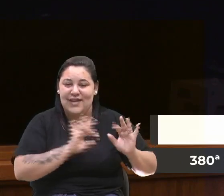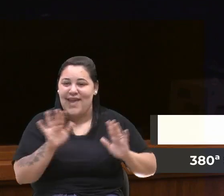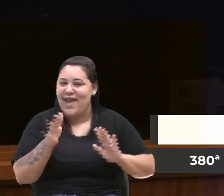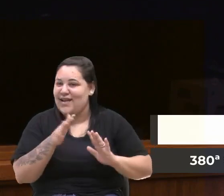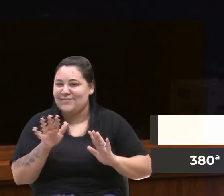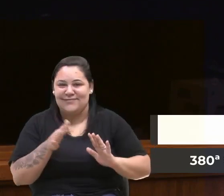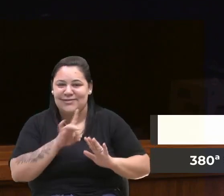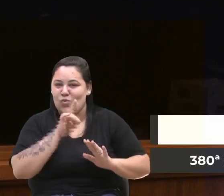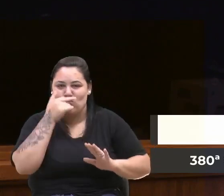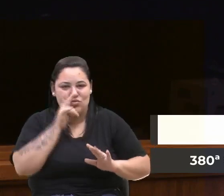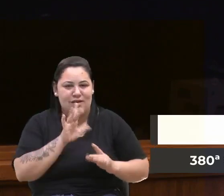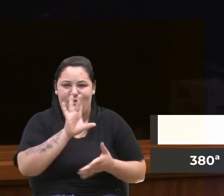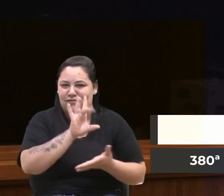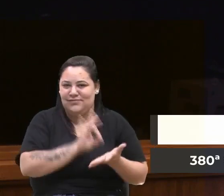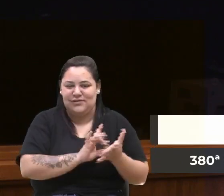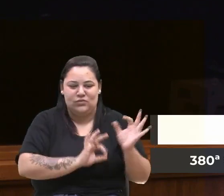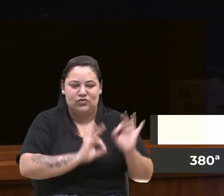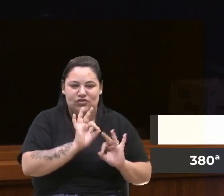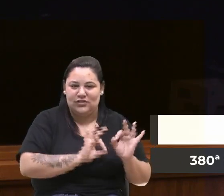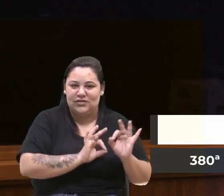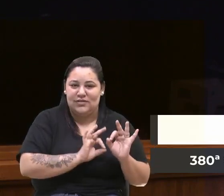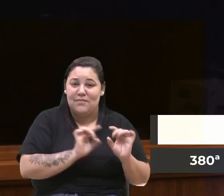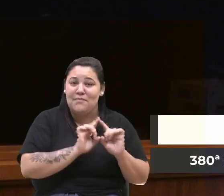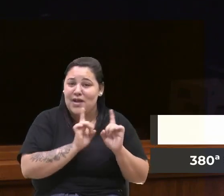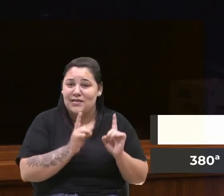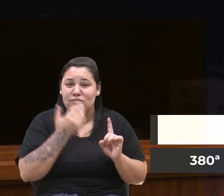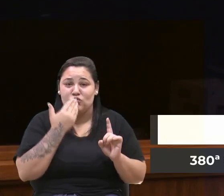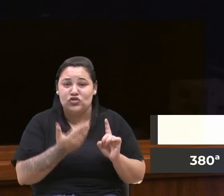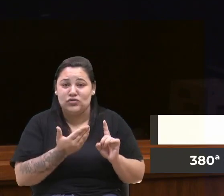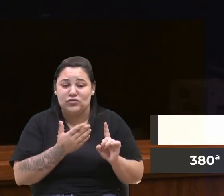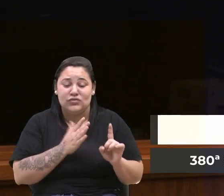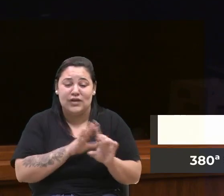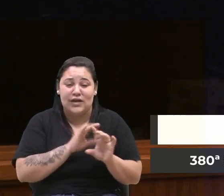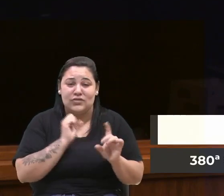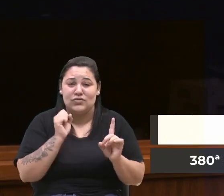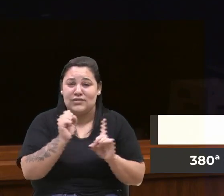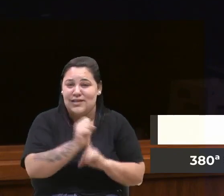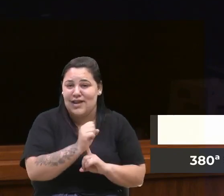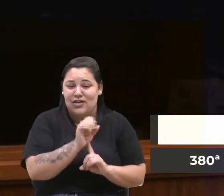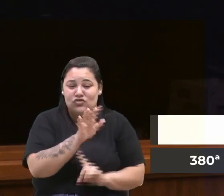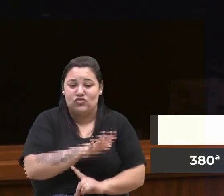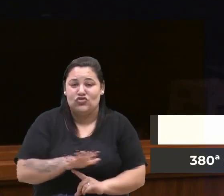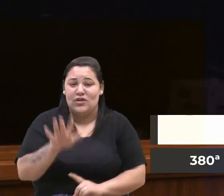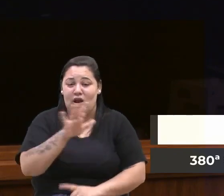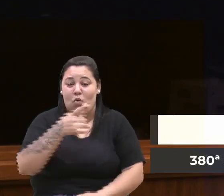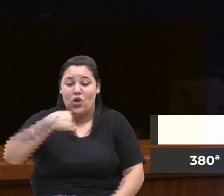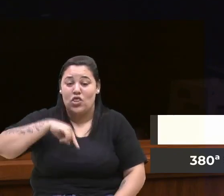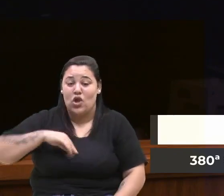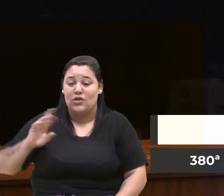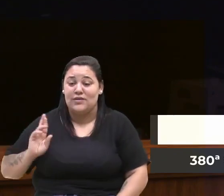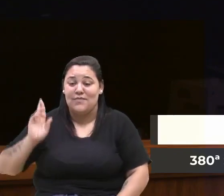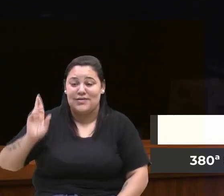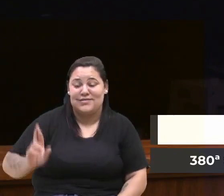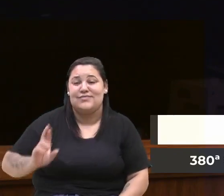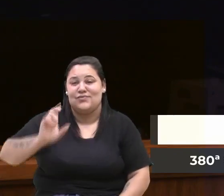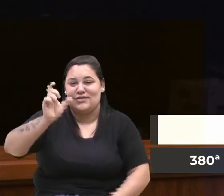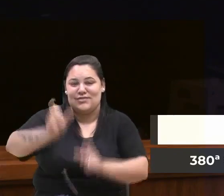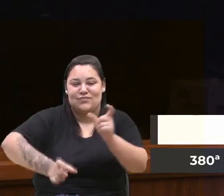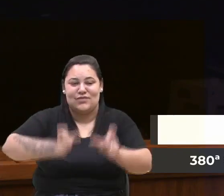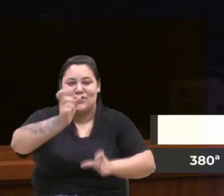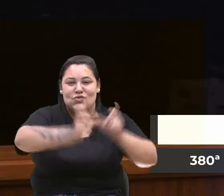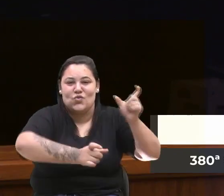inconstitucional, ele é uma demanda da sociedade civil. E nós estamos aqui representando estas pessoas.